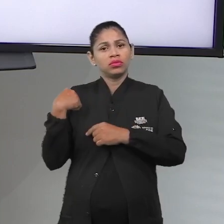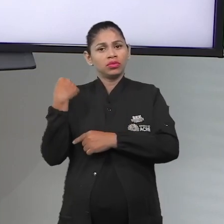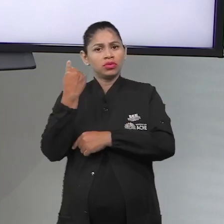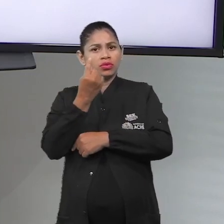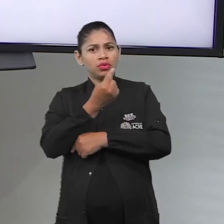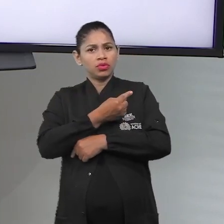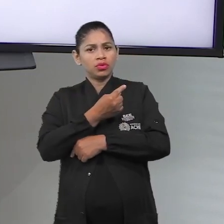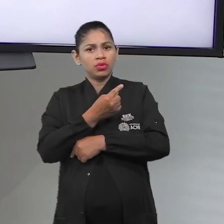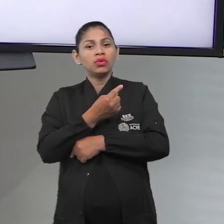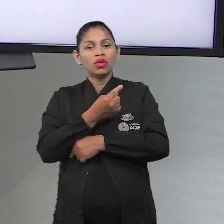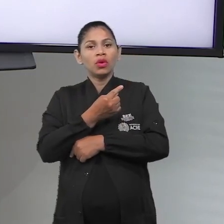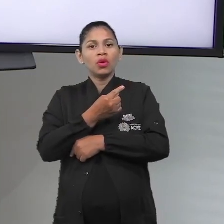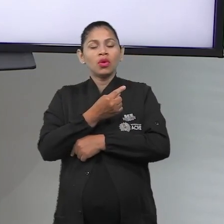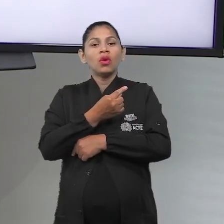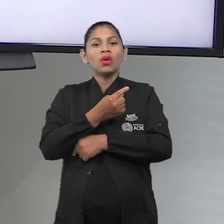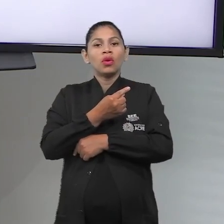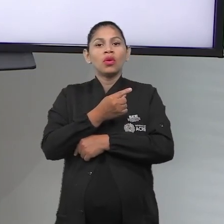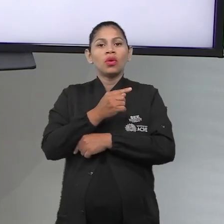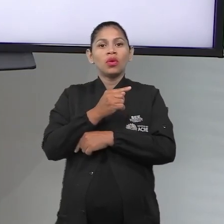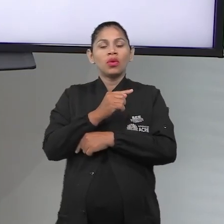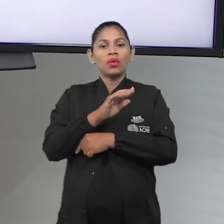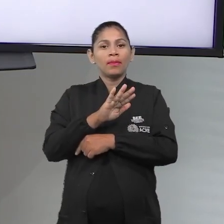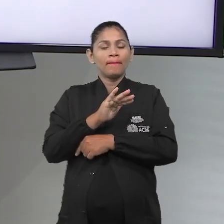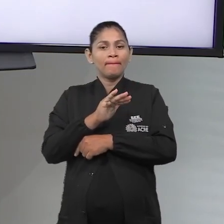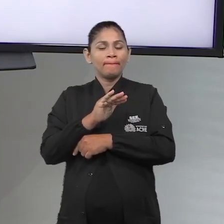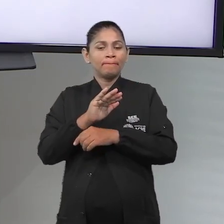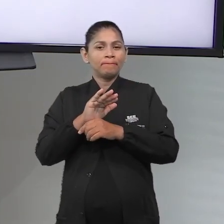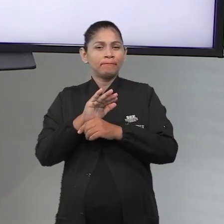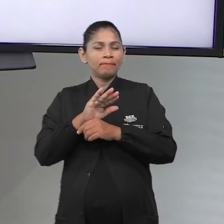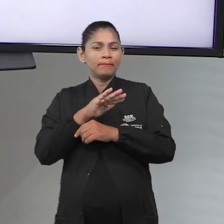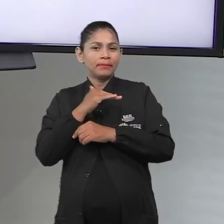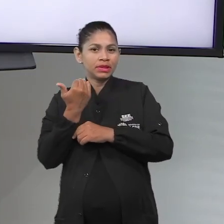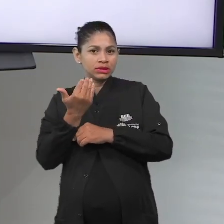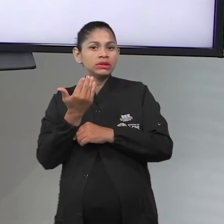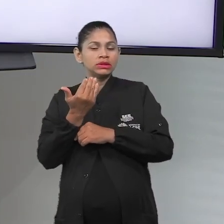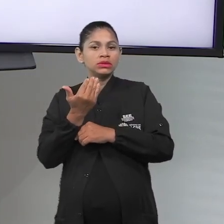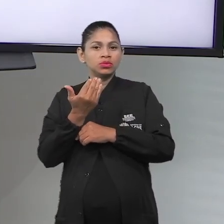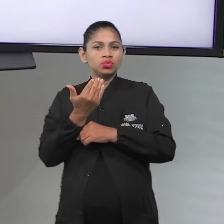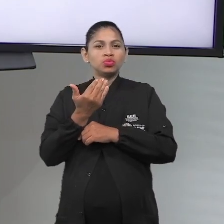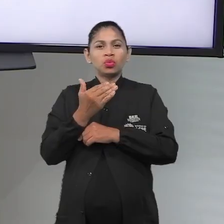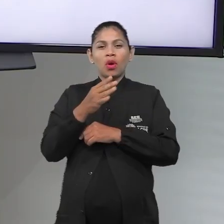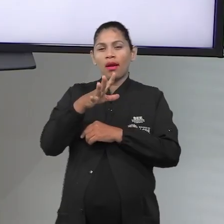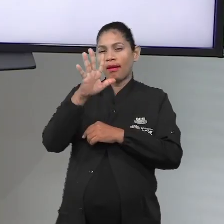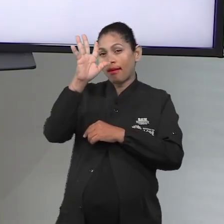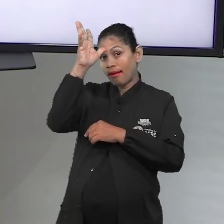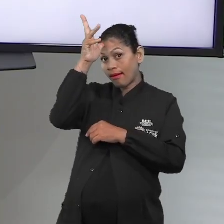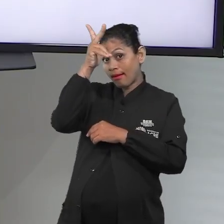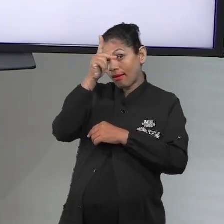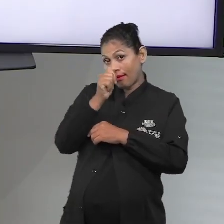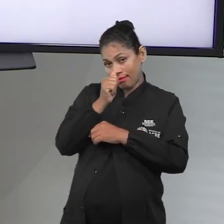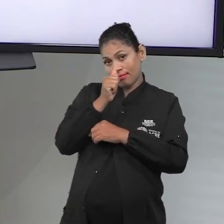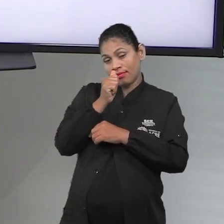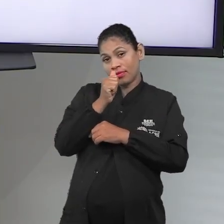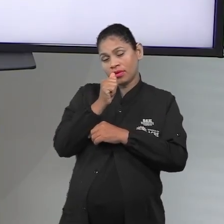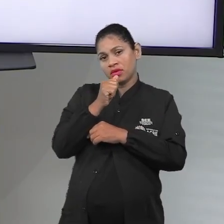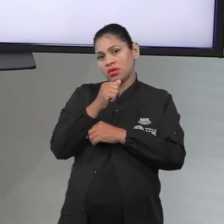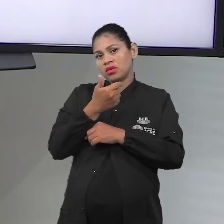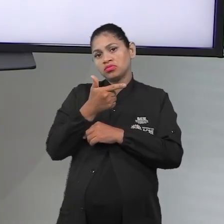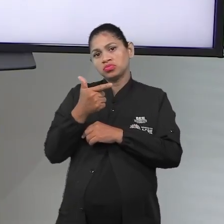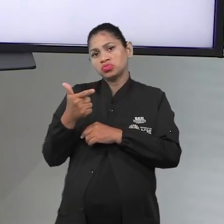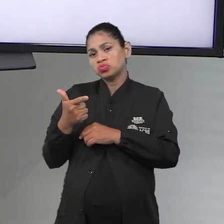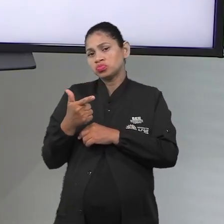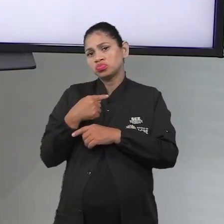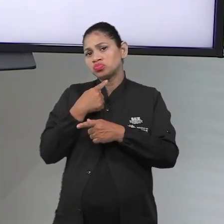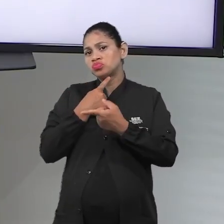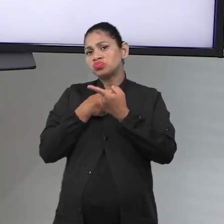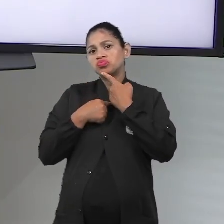galinha ou um porco para a nossa alimentação, ou seja, eles não têm direito à vida, mas eles têm interesse em